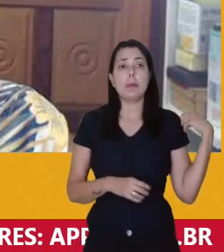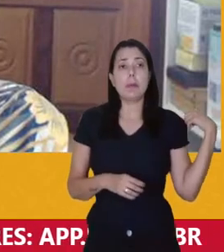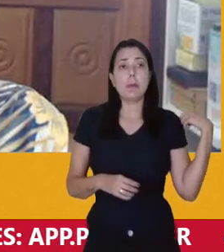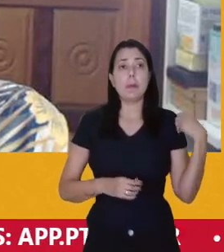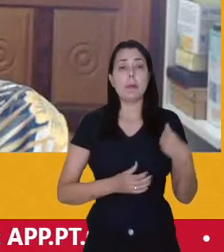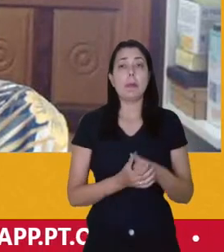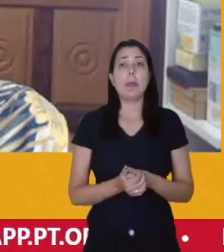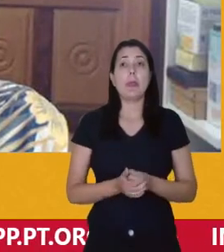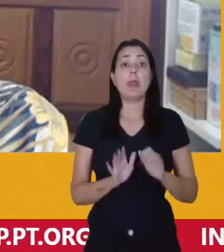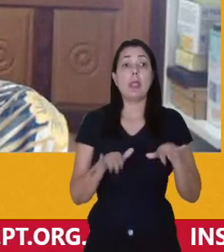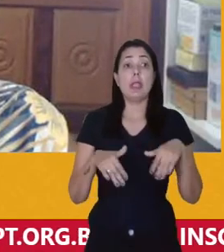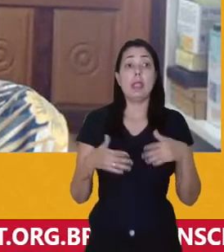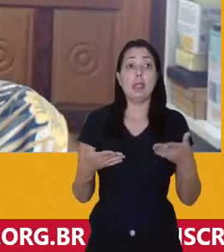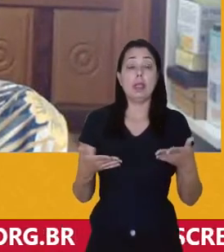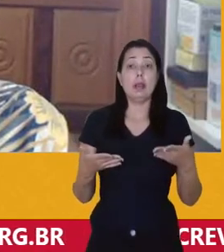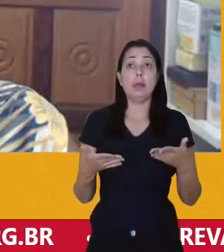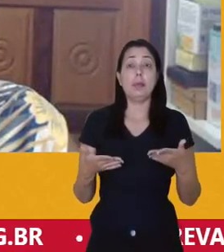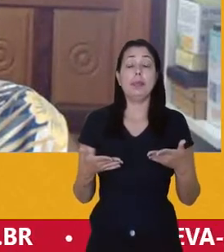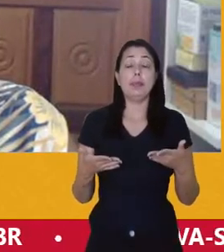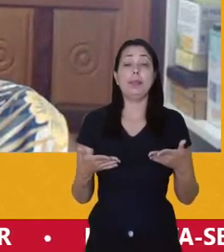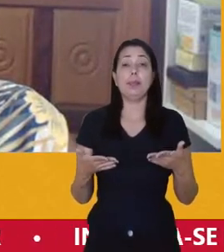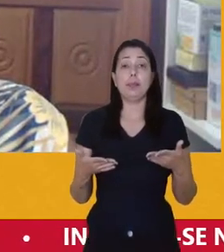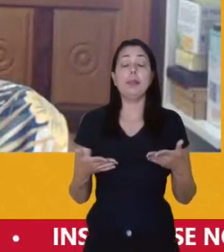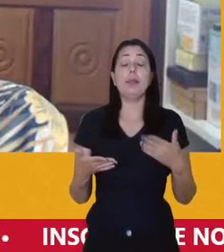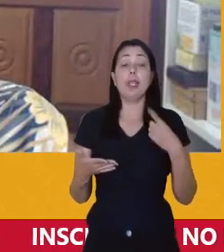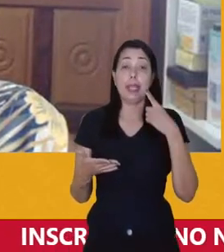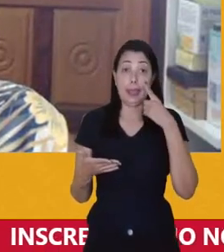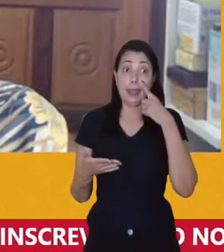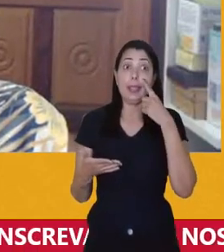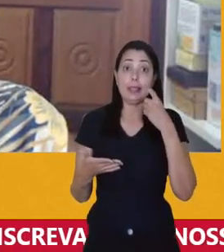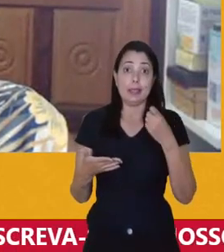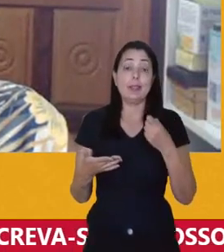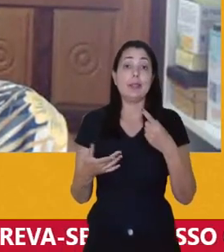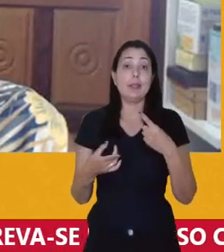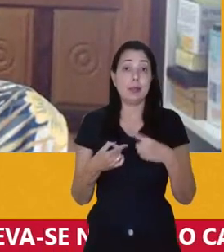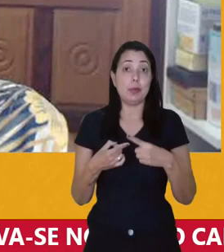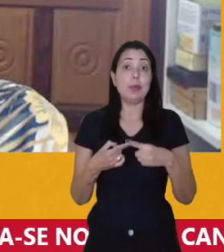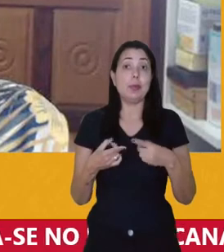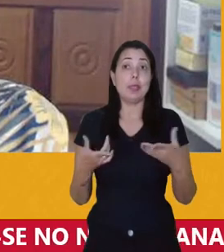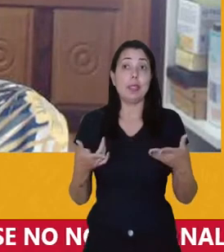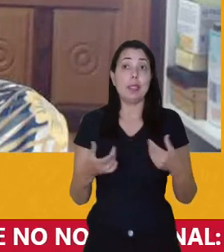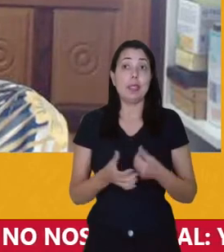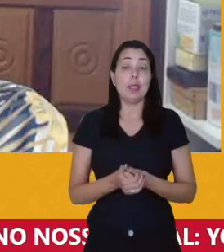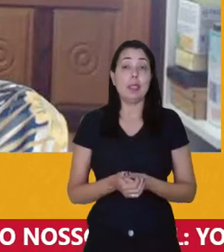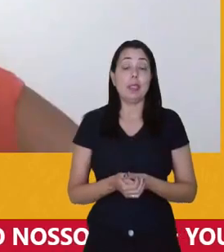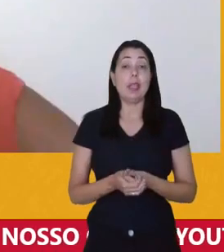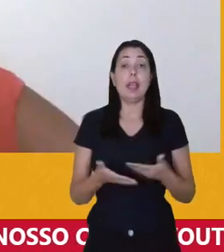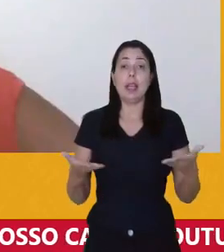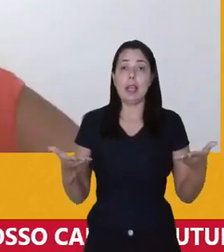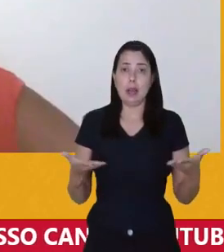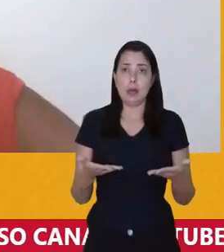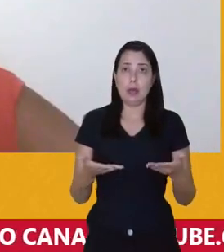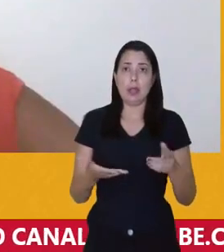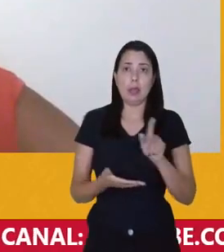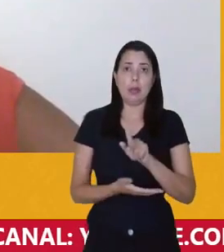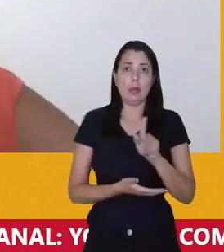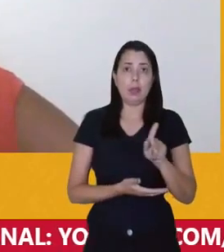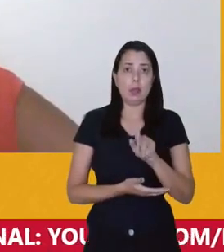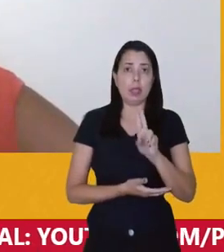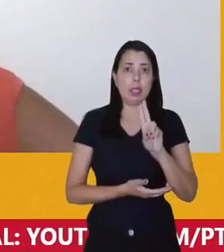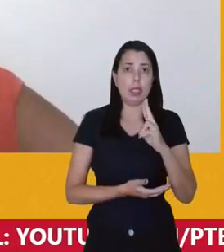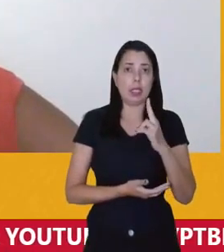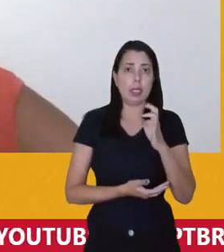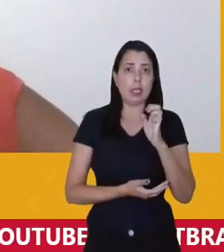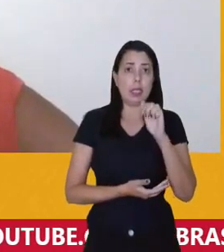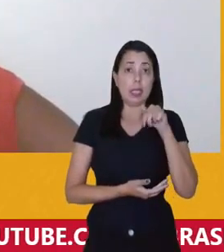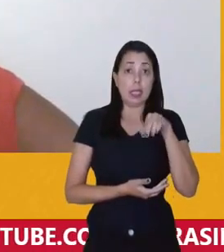Então, é muito interessante, né? Porque esse movimento que a professora Ellen coloca,